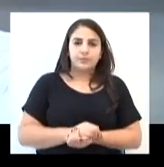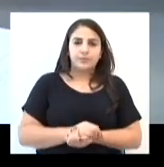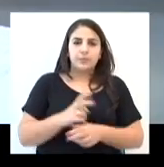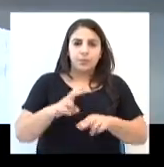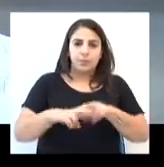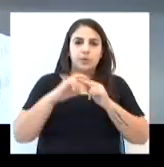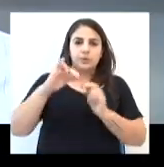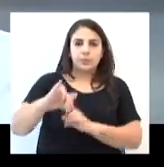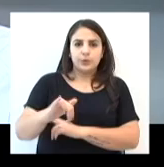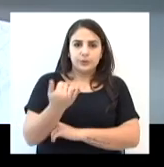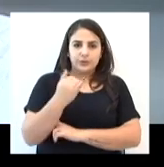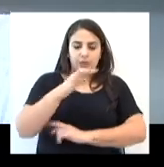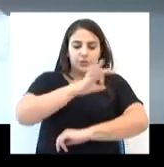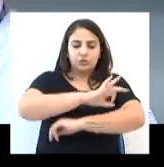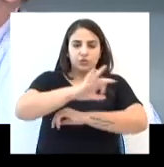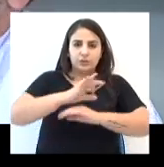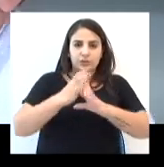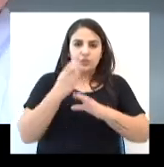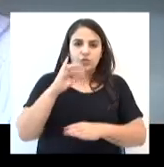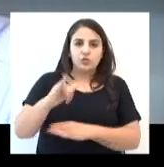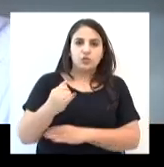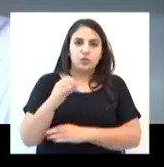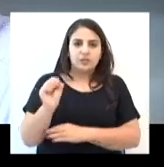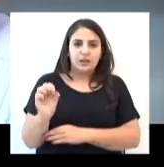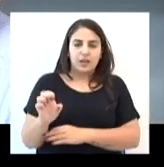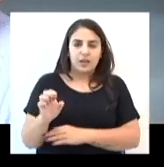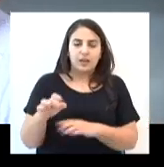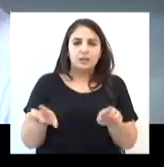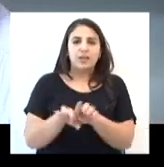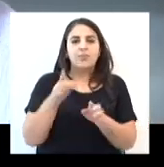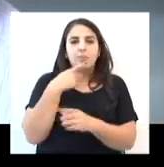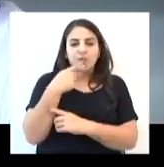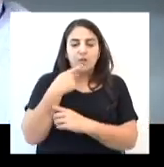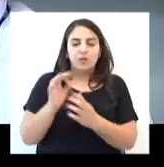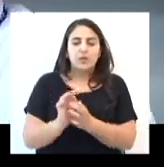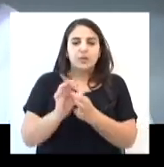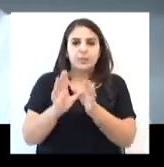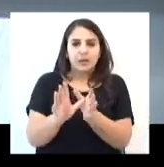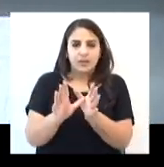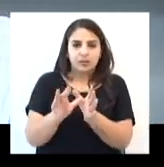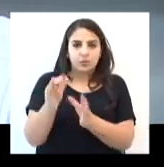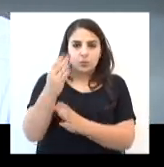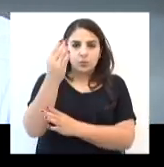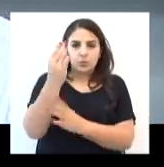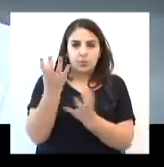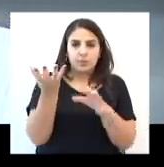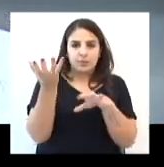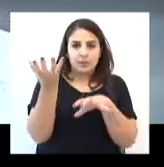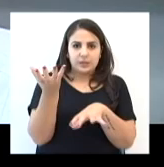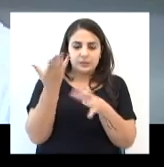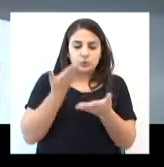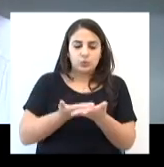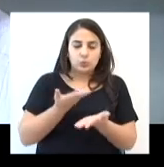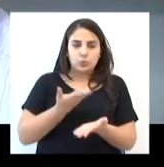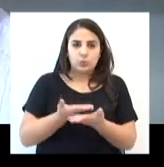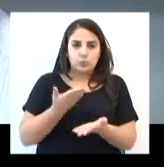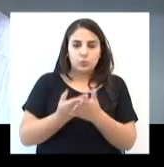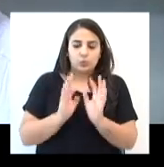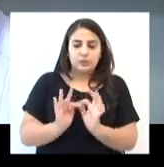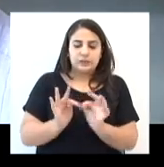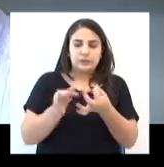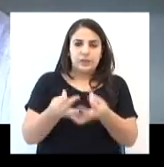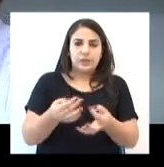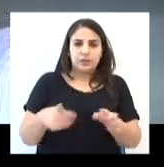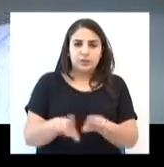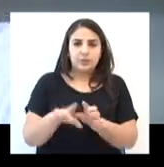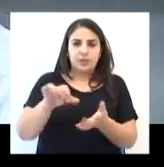Na oportunidade, o engenheiro José Antônio disse que foi aprovado em Brasília o estudo de viabilidade